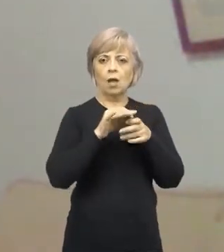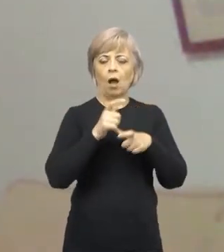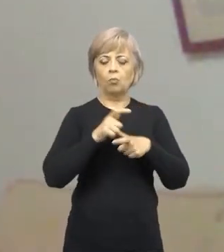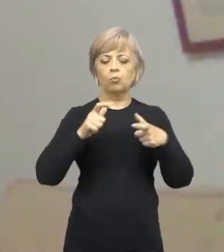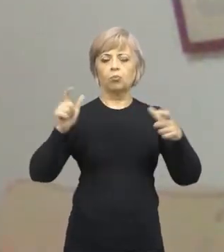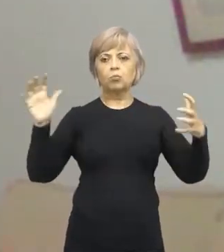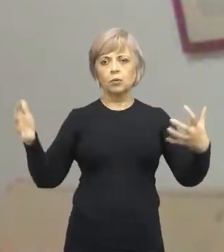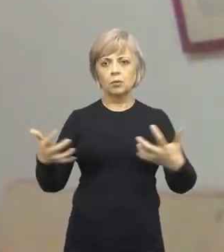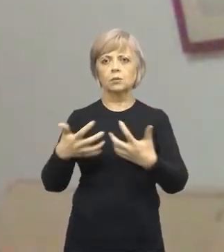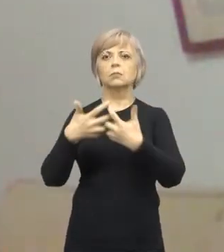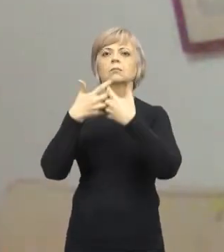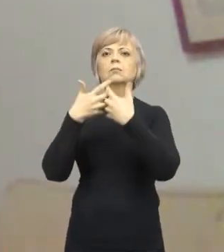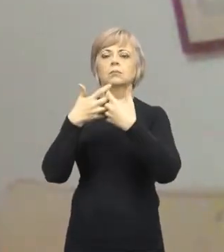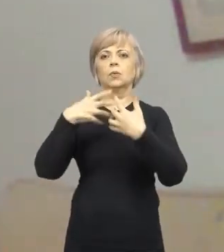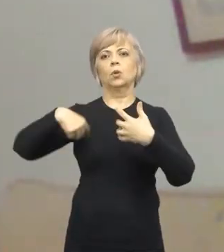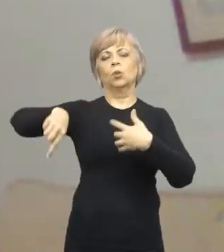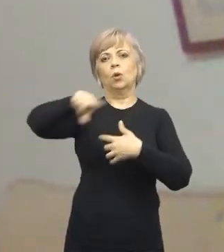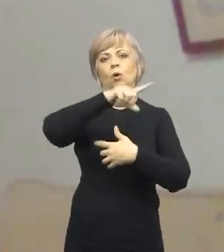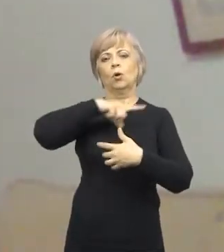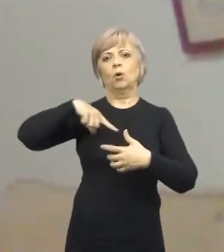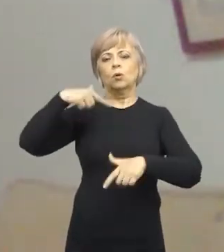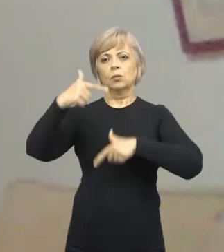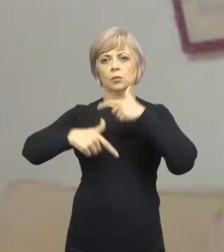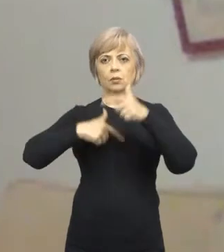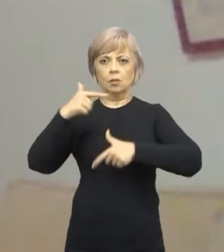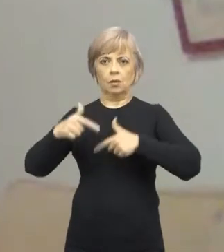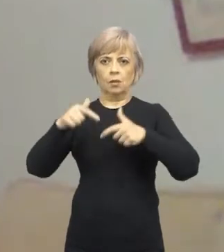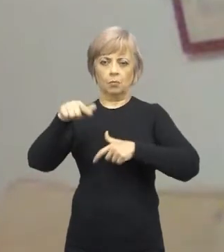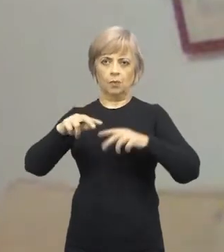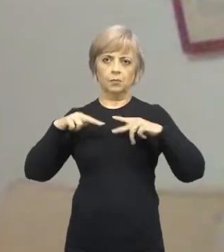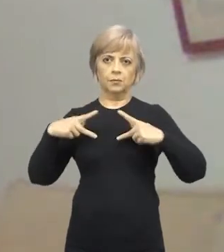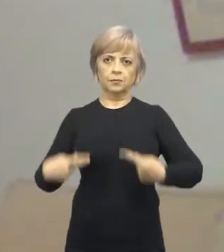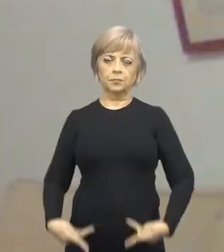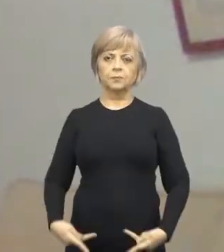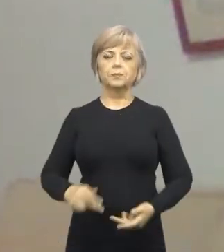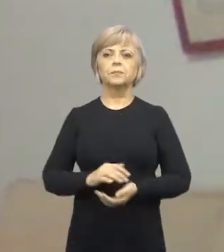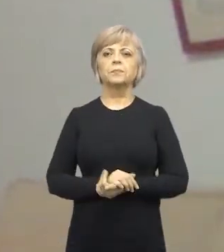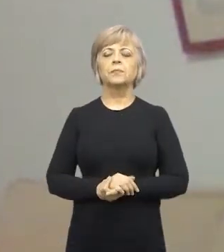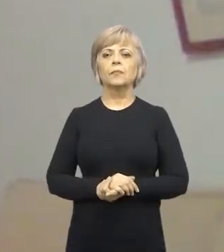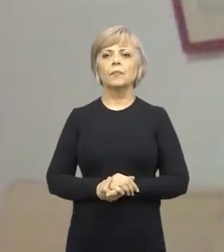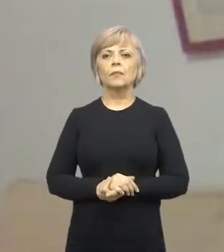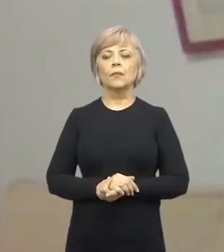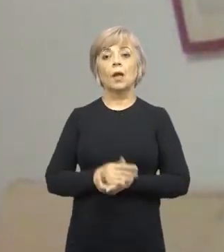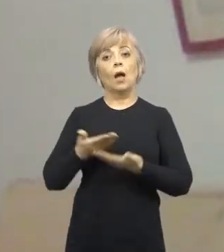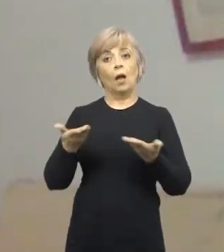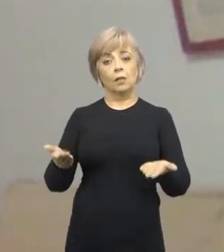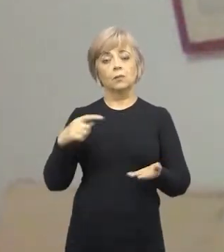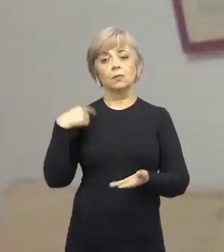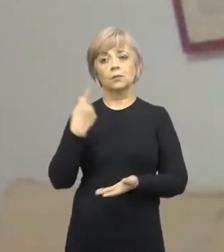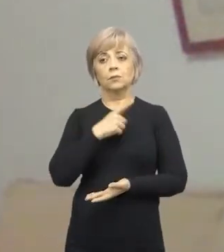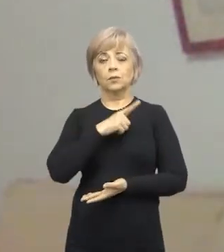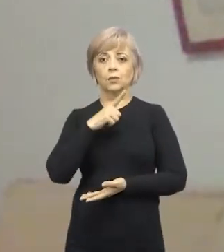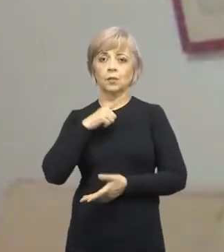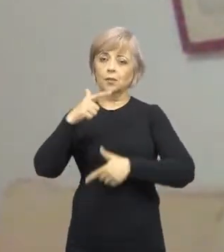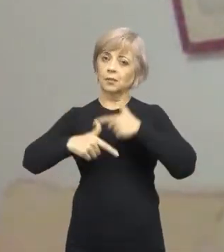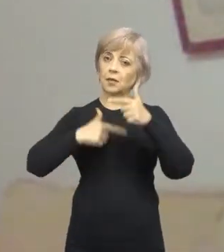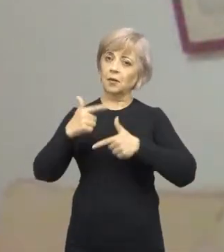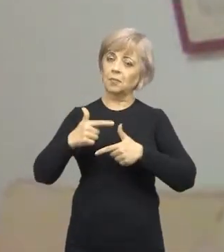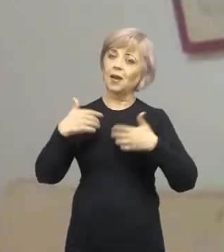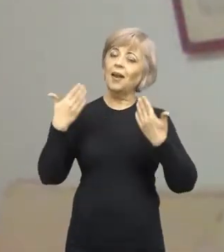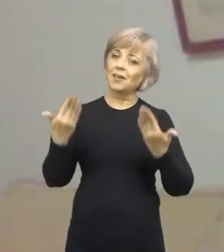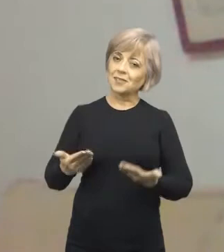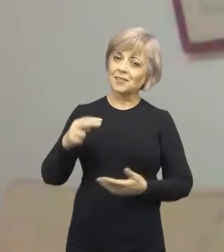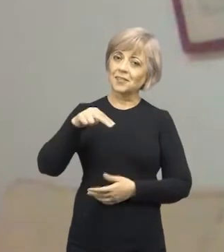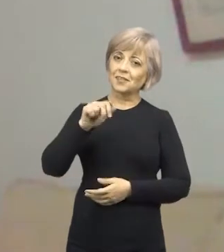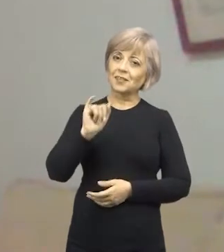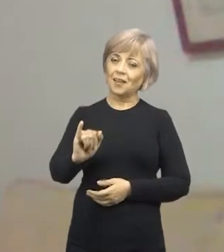o sentido de unidade na nossa instituição. É assim que nós temos trabalhado e é assim que o